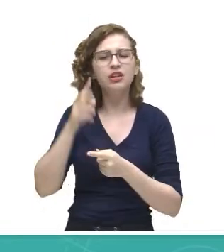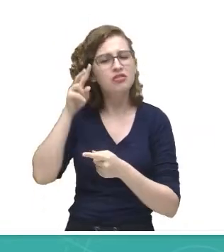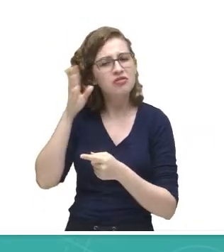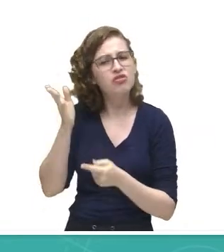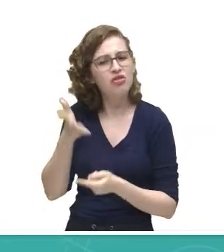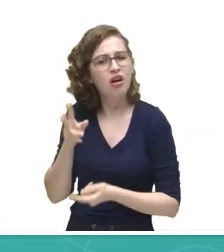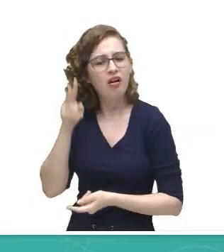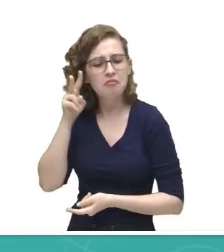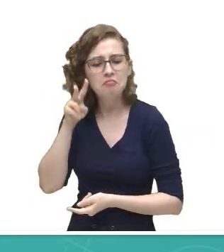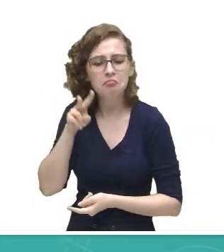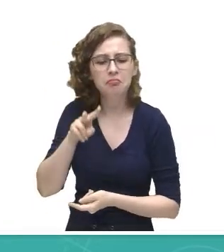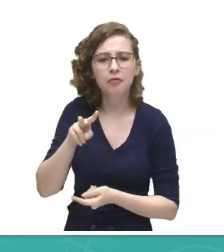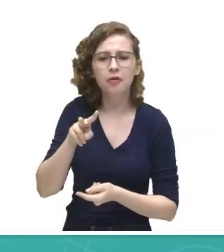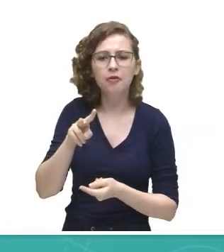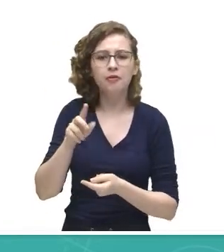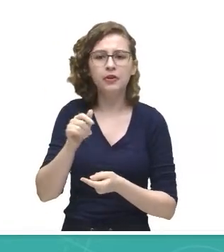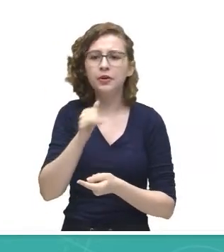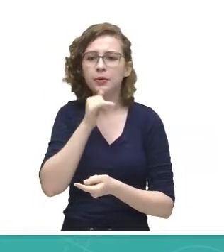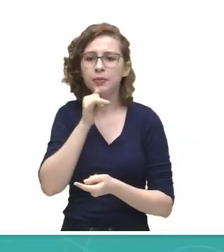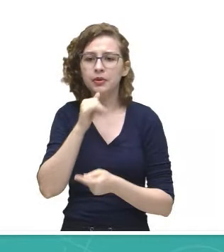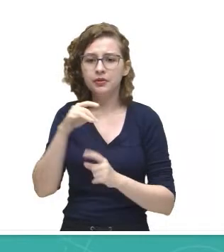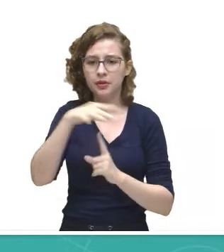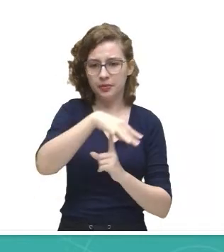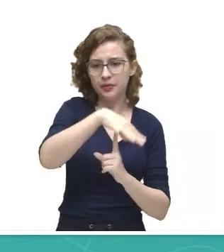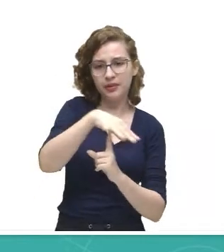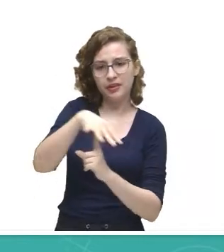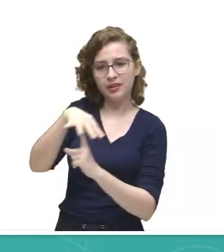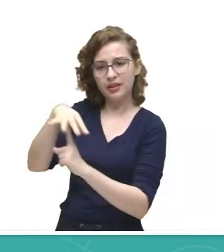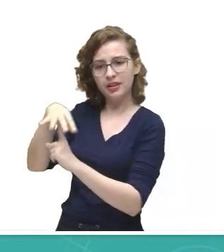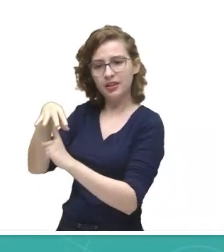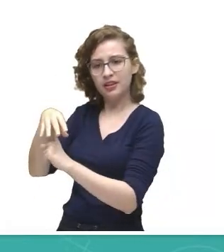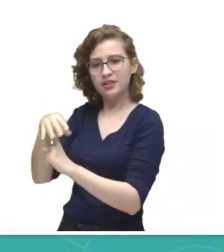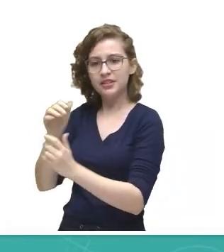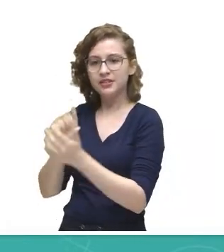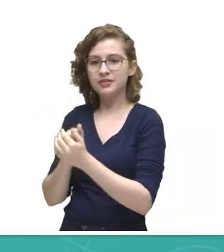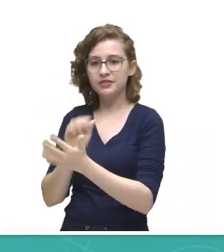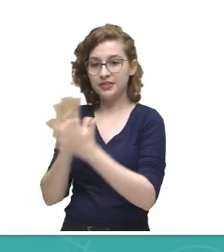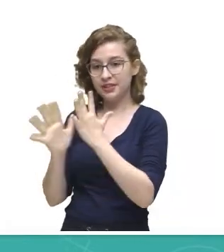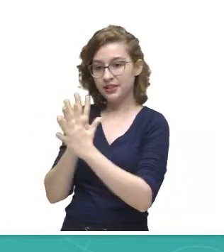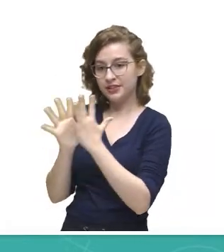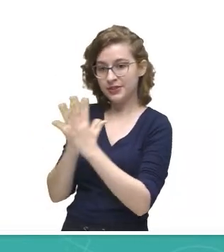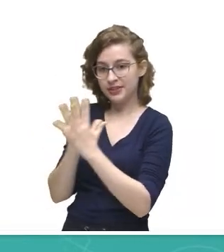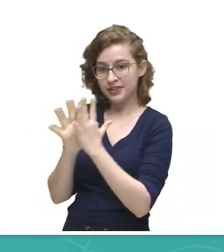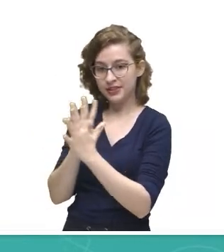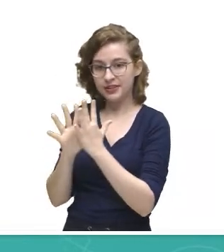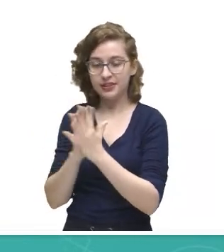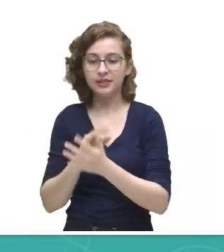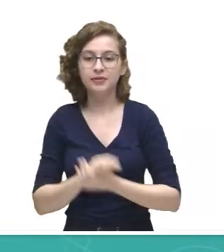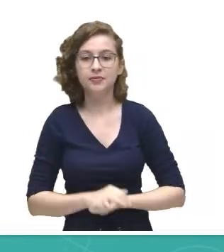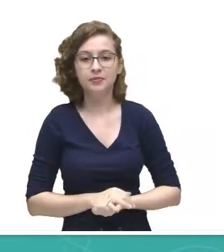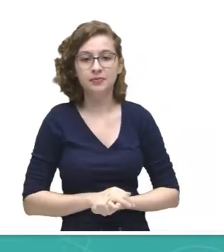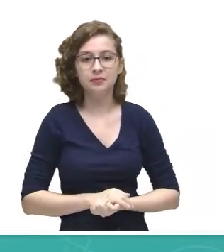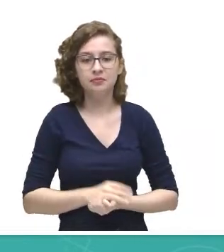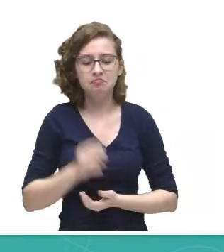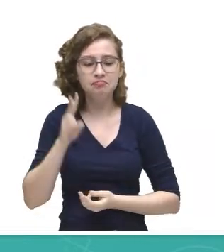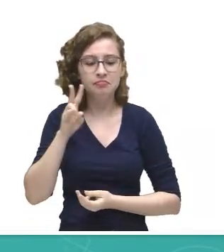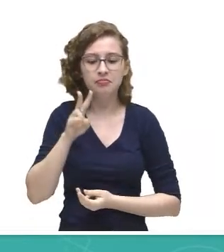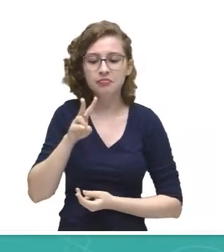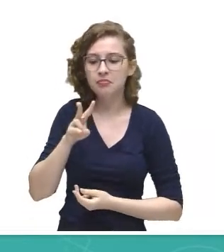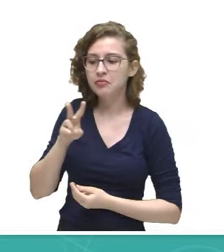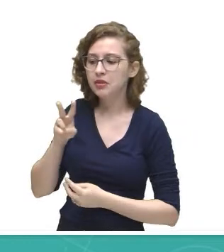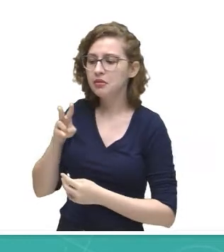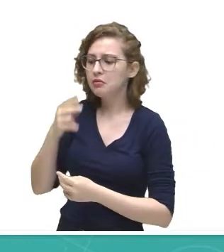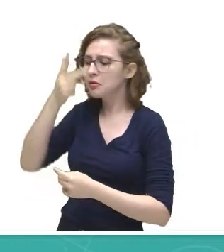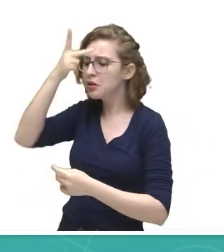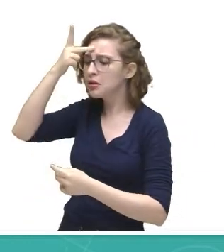visto aí, ao passar por uma feirinha, ali, principalmente no centro da nossa cidade, das grandes cidades, você vê ali